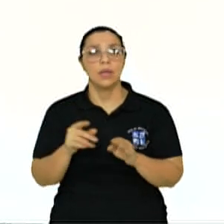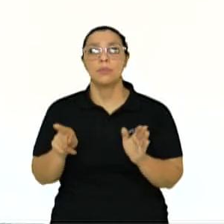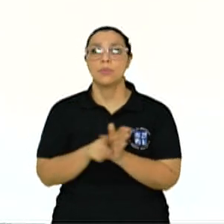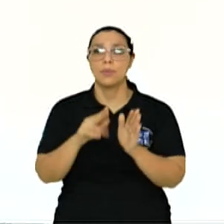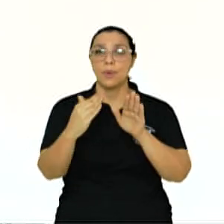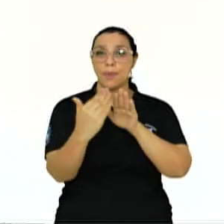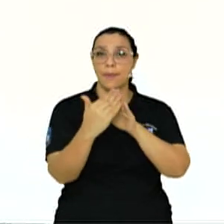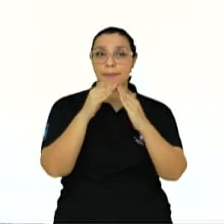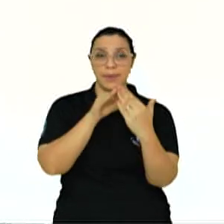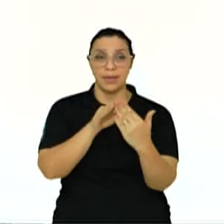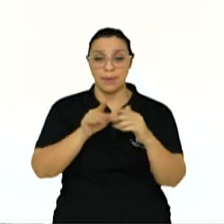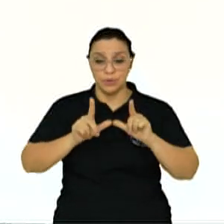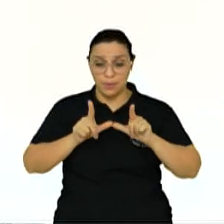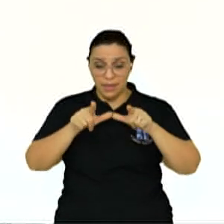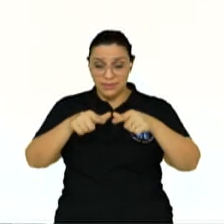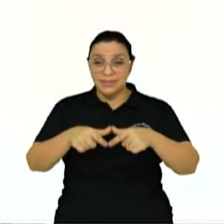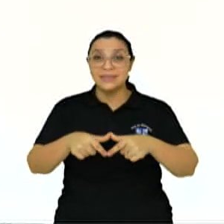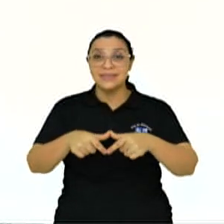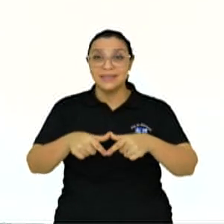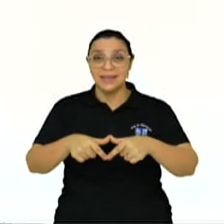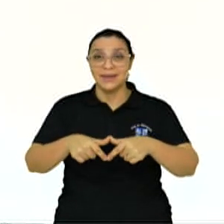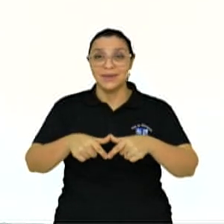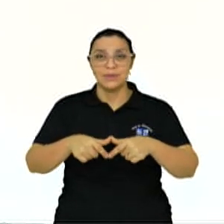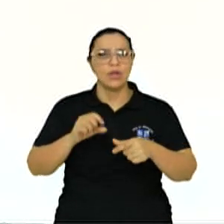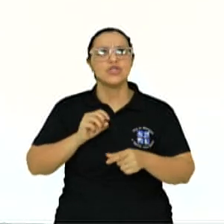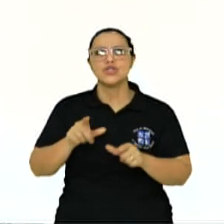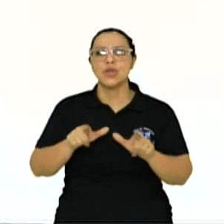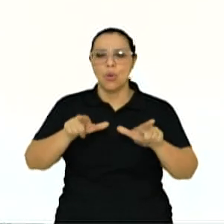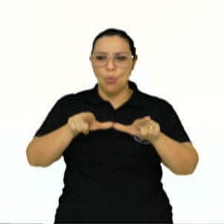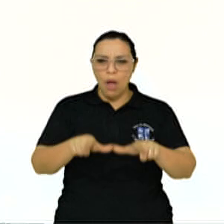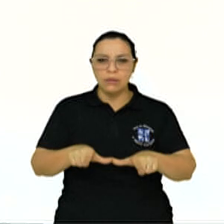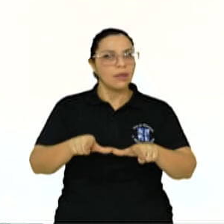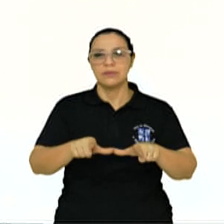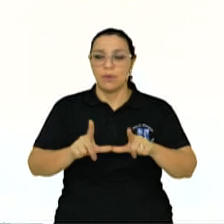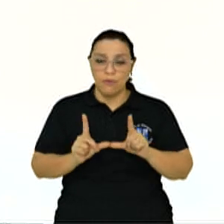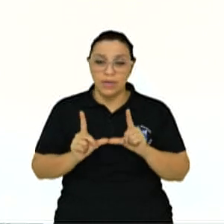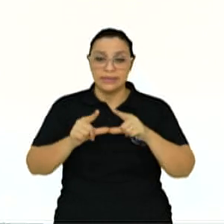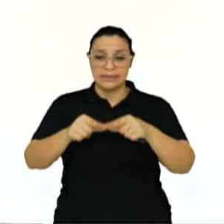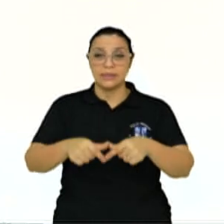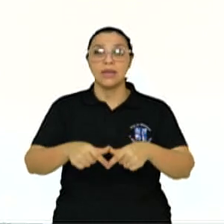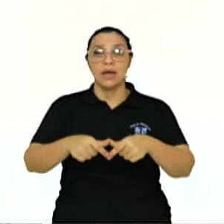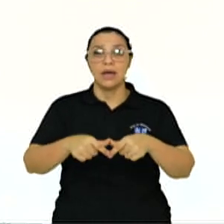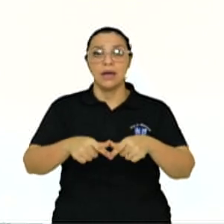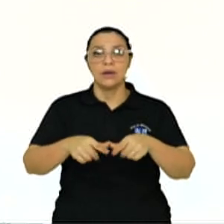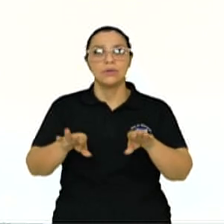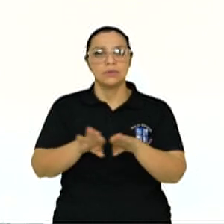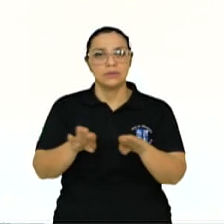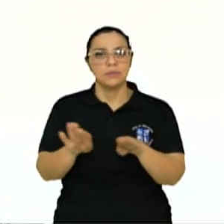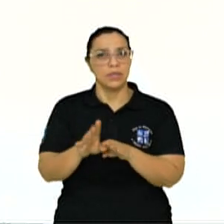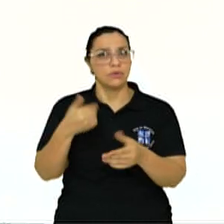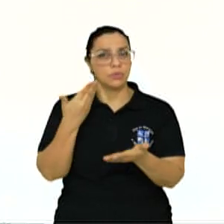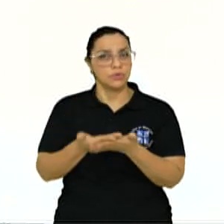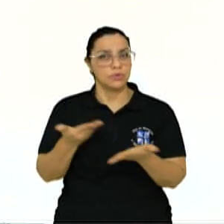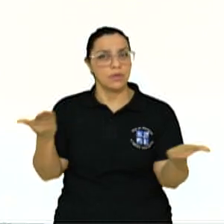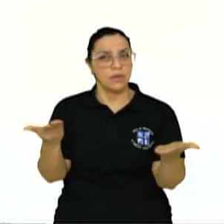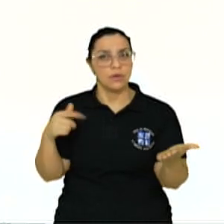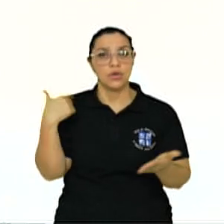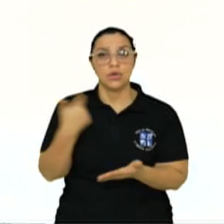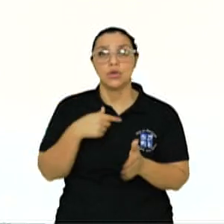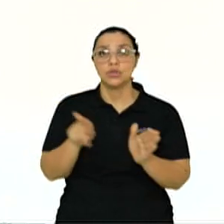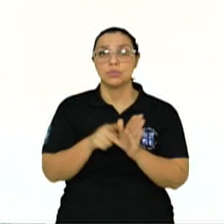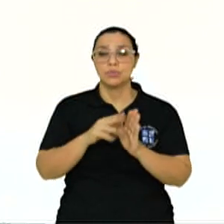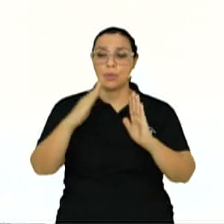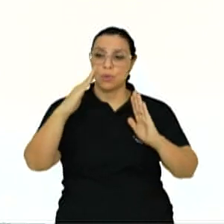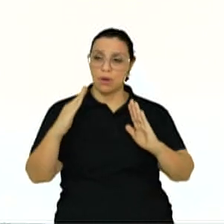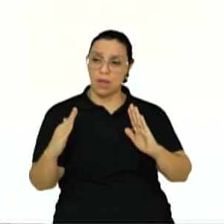pirâmide triangular, claro, para a gente poder trabalhar um pouquinho, não só com a pirâmide de base quadrada, então agora nós vamos ter uma pirâmide de base triangular, com o lado